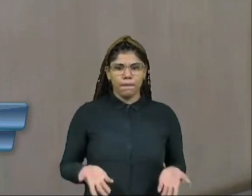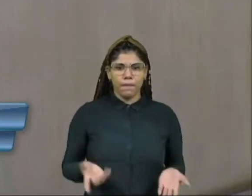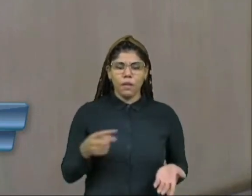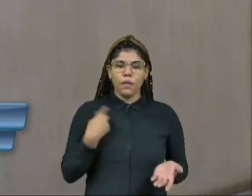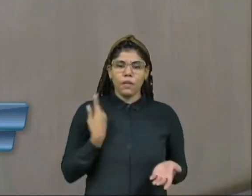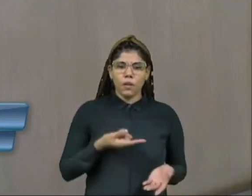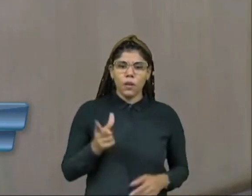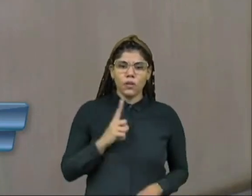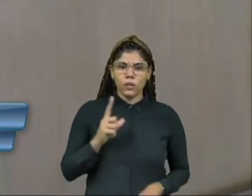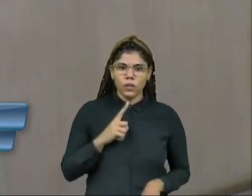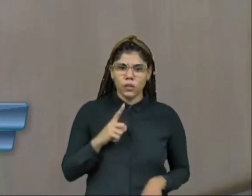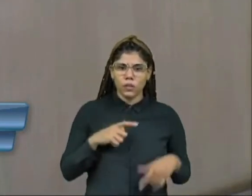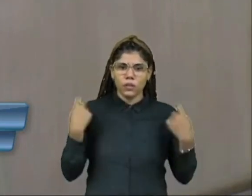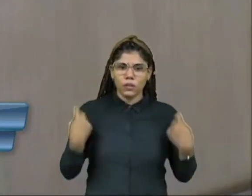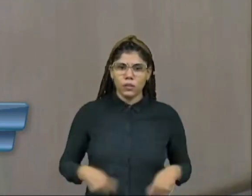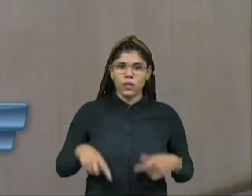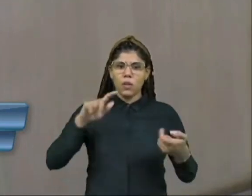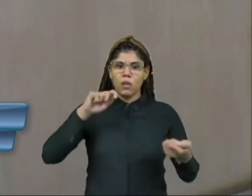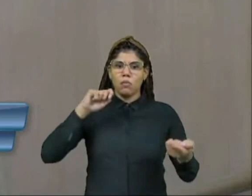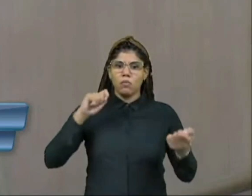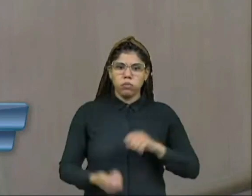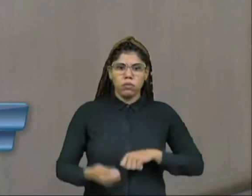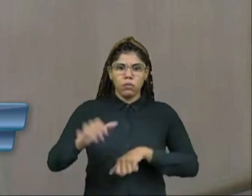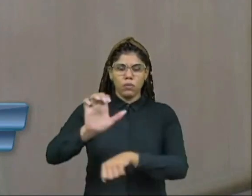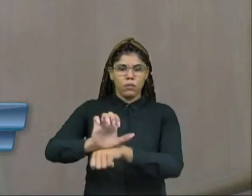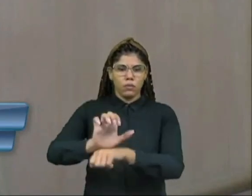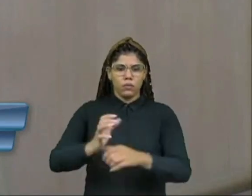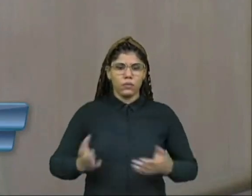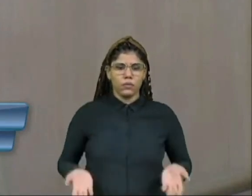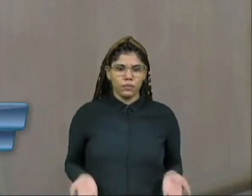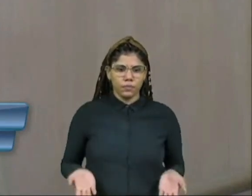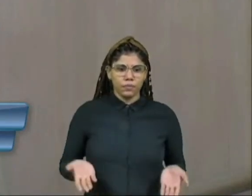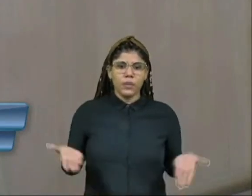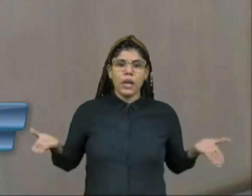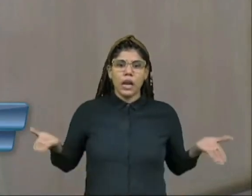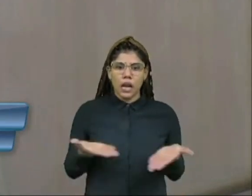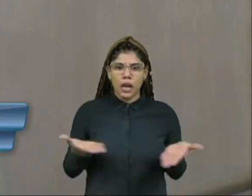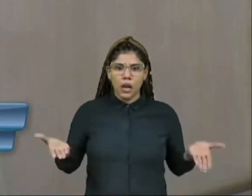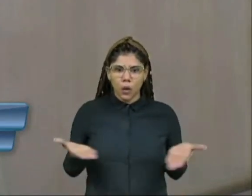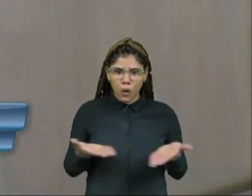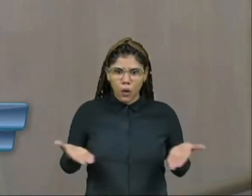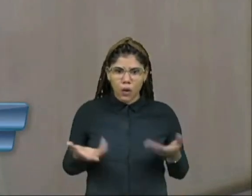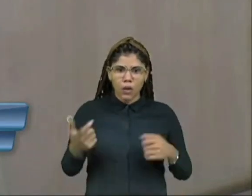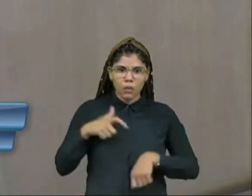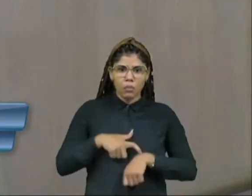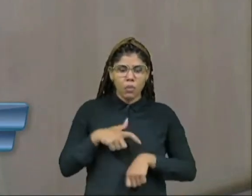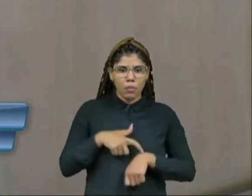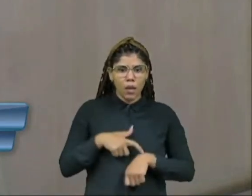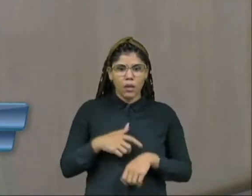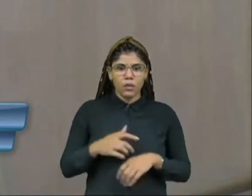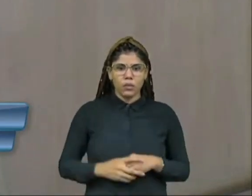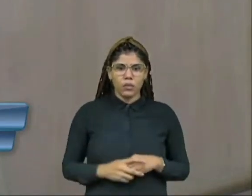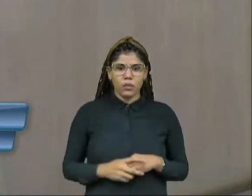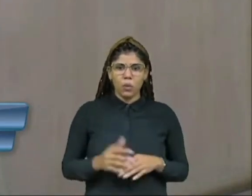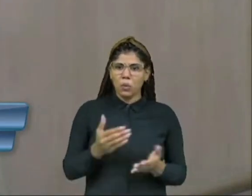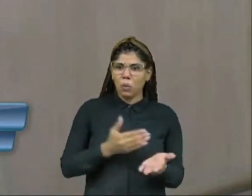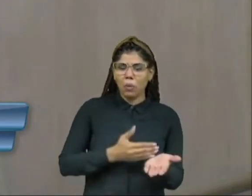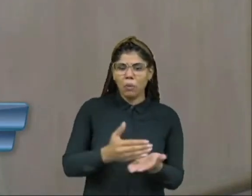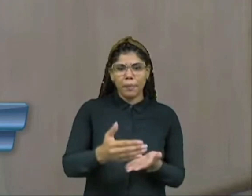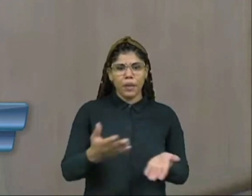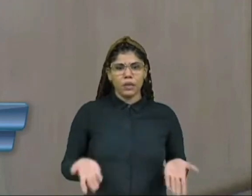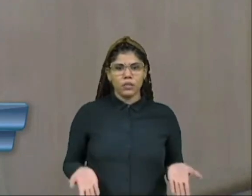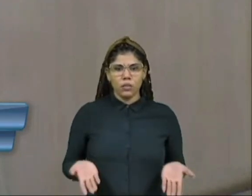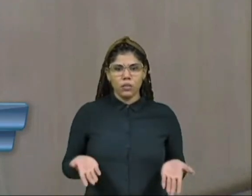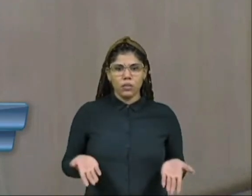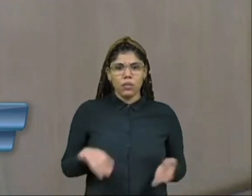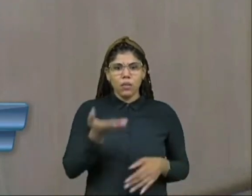que ter uma transformação nesse Estado. E agora, a partir desse momento, logo no início, Vossa